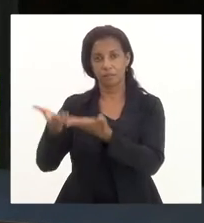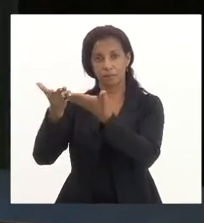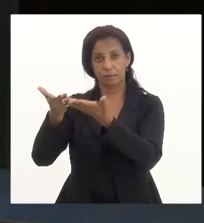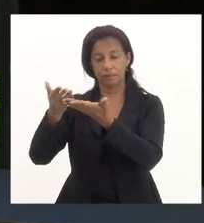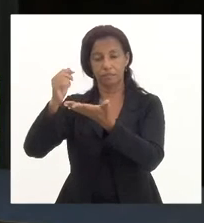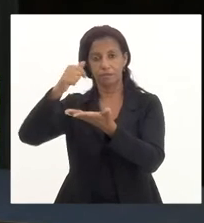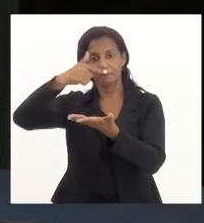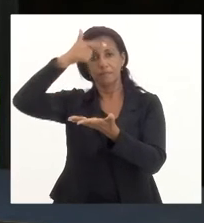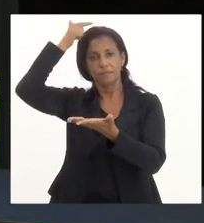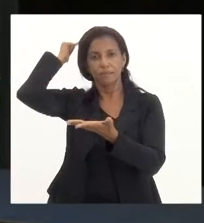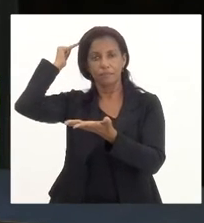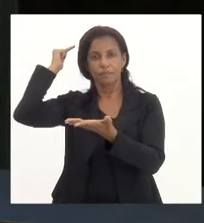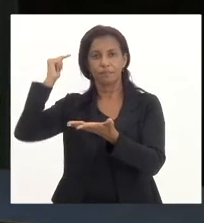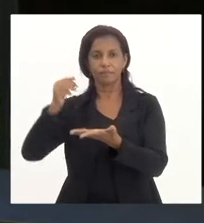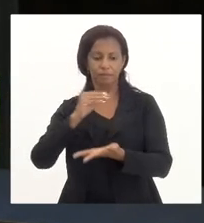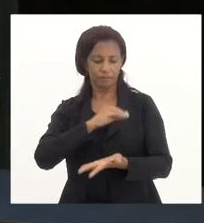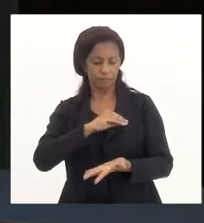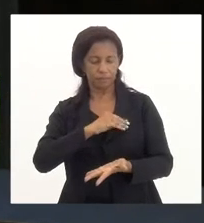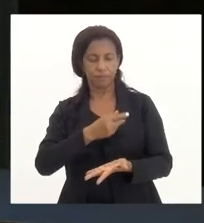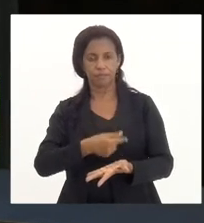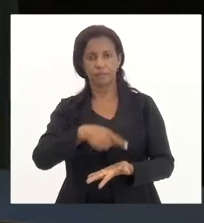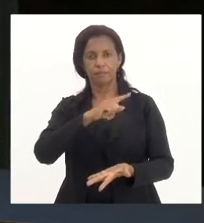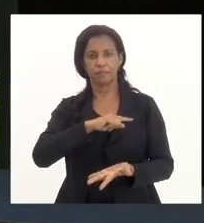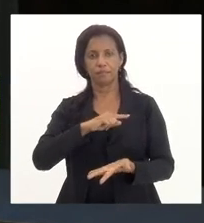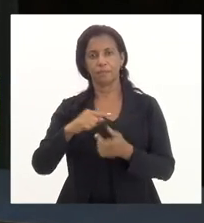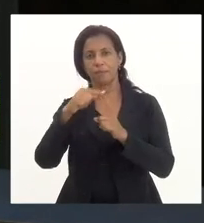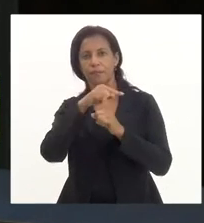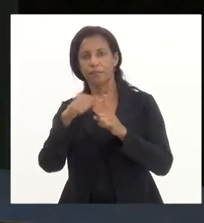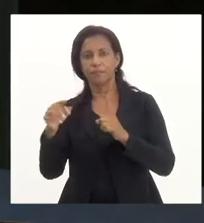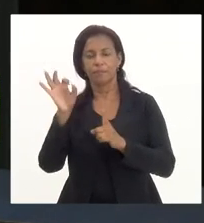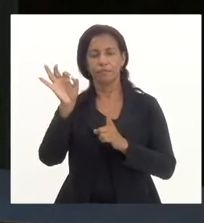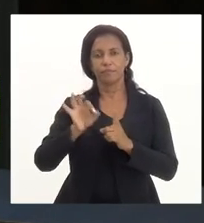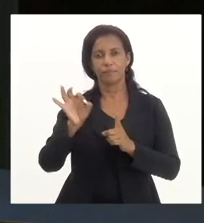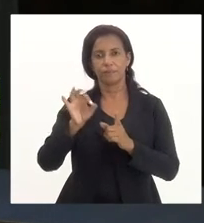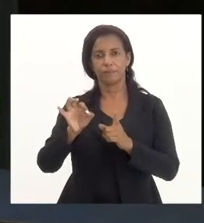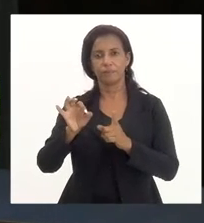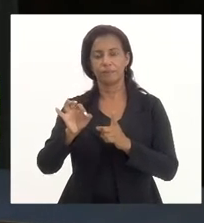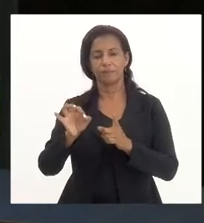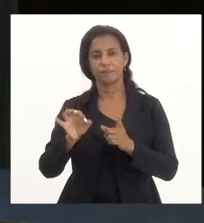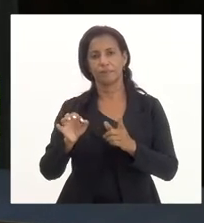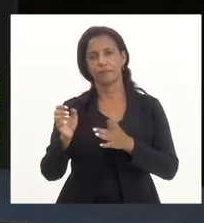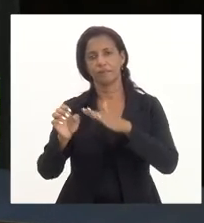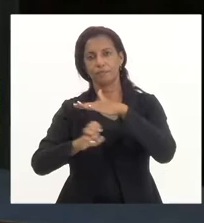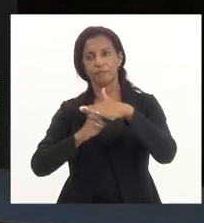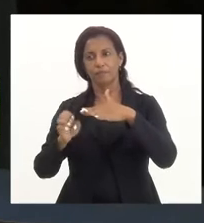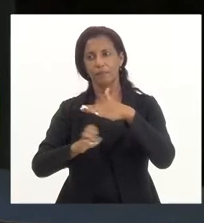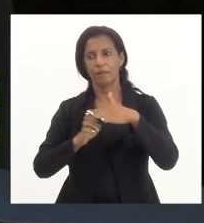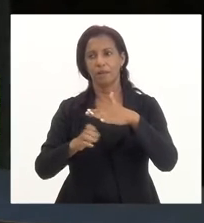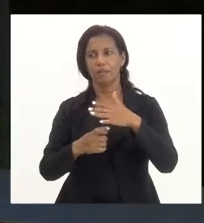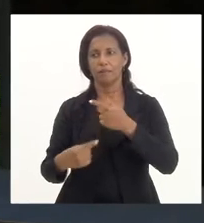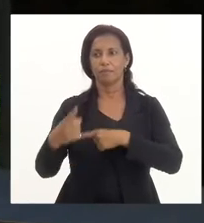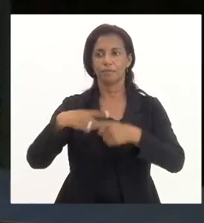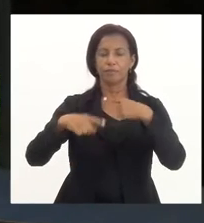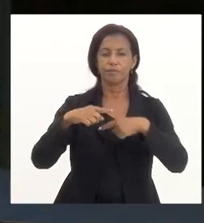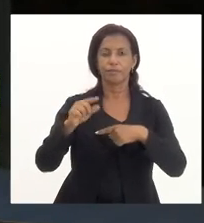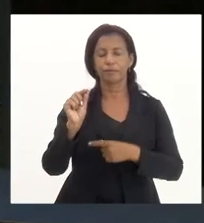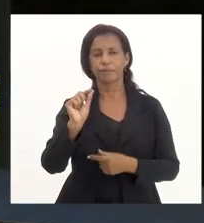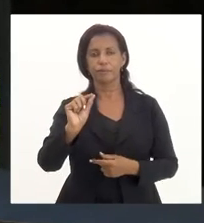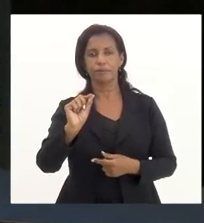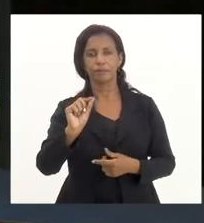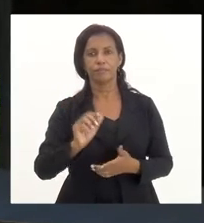Luiz Paulo recomposição salarial e o meio por cento agências reguladoras é voltando um pouquinho